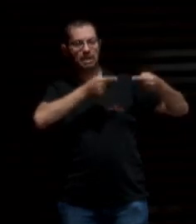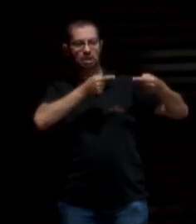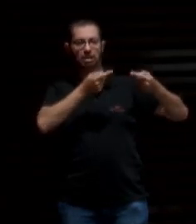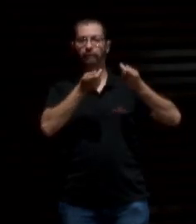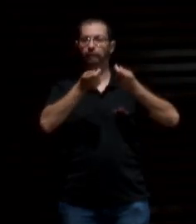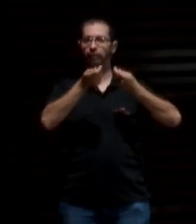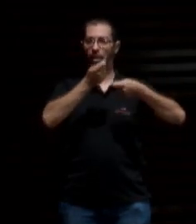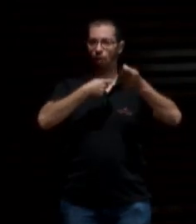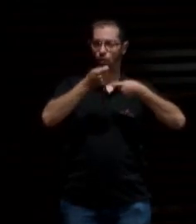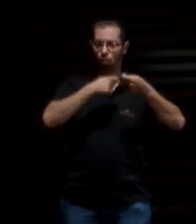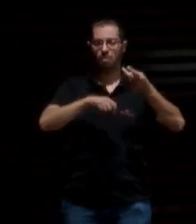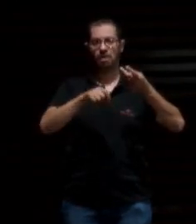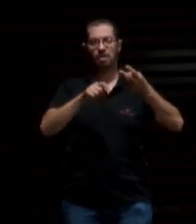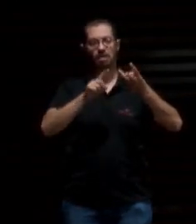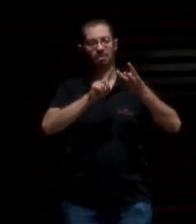econômicos,